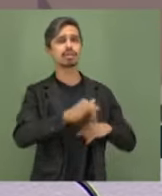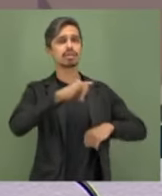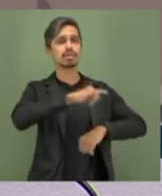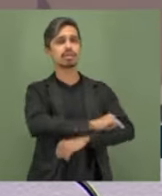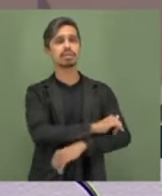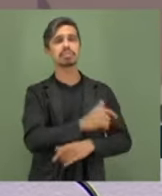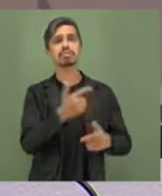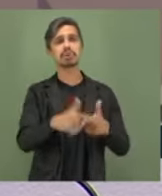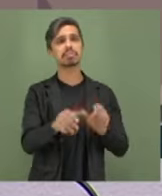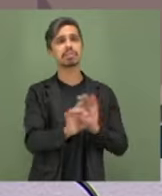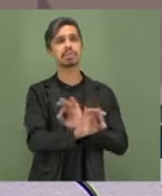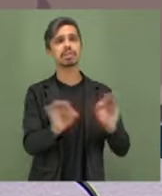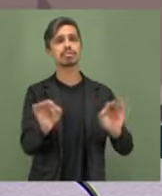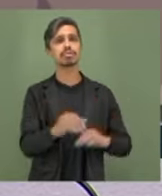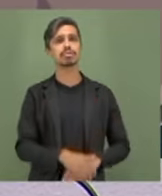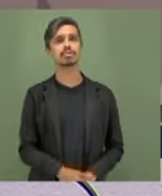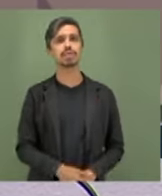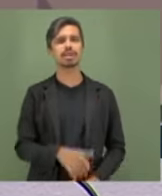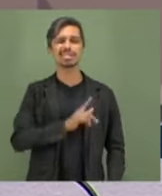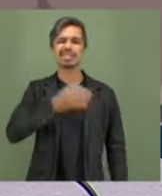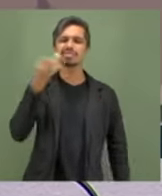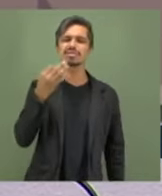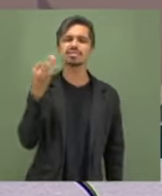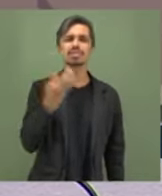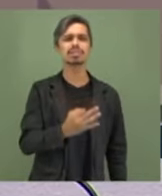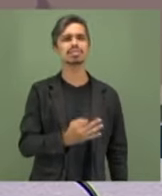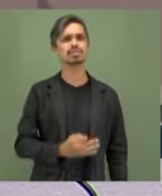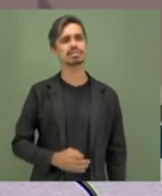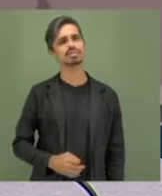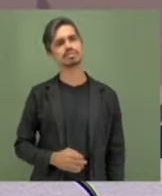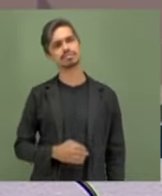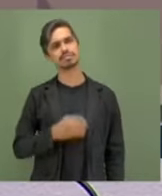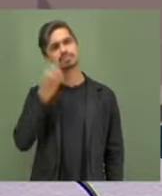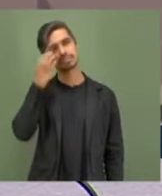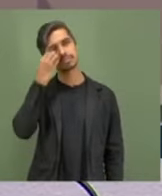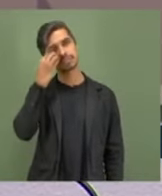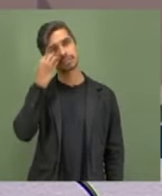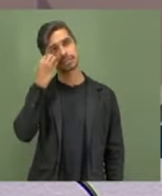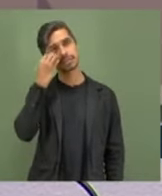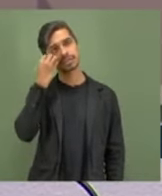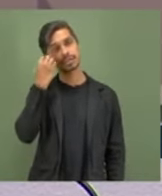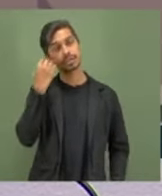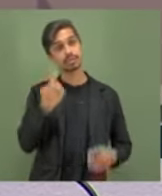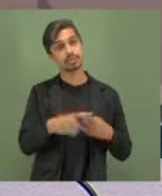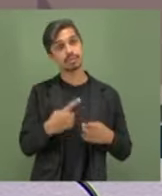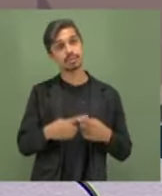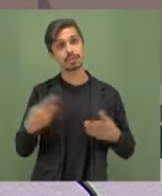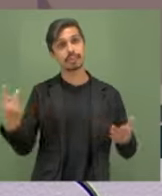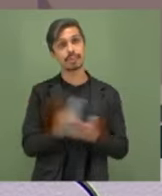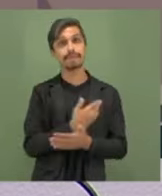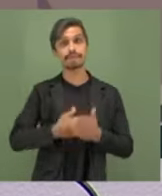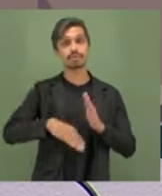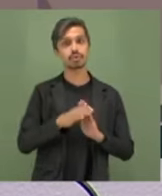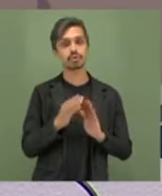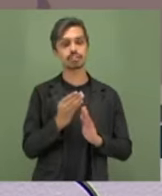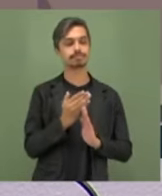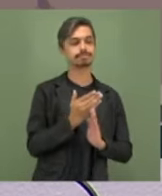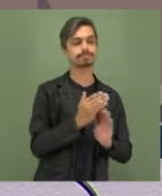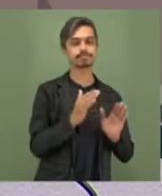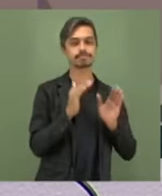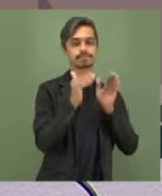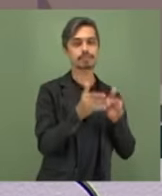problema nenhum. Eu tenho a certeza absoluta. Porque isto está a acontecer tudo para um lado. E eu sou